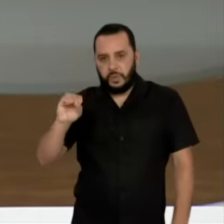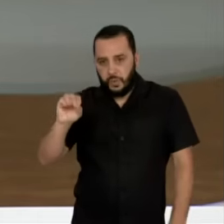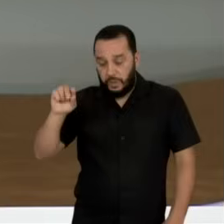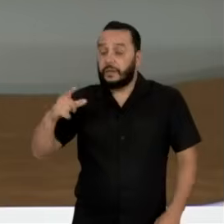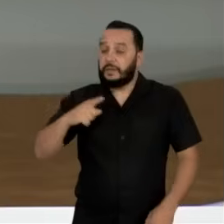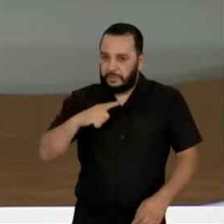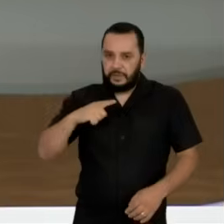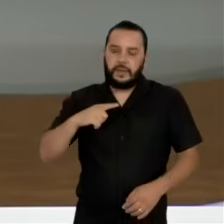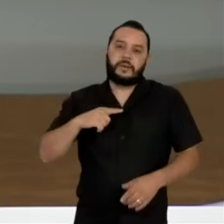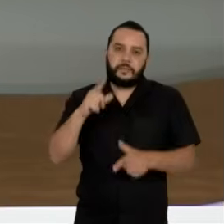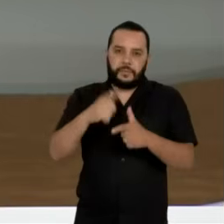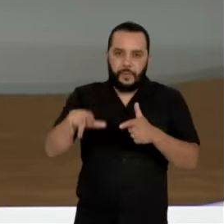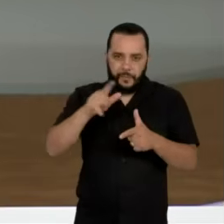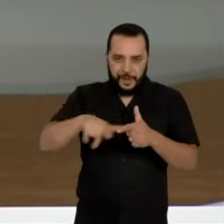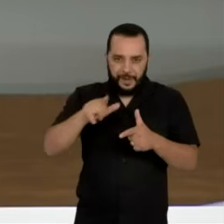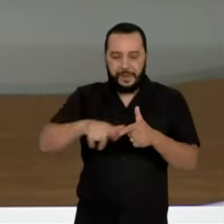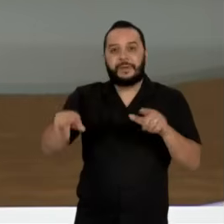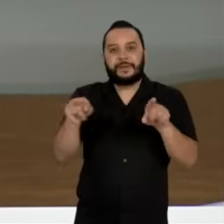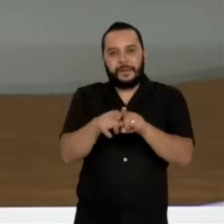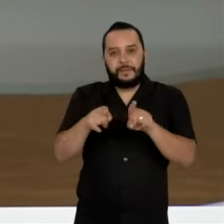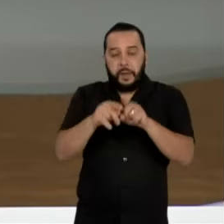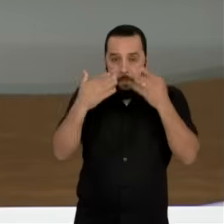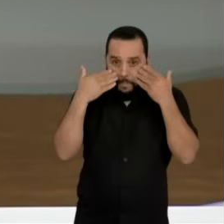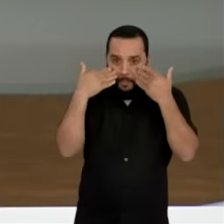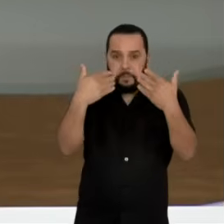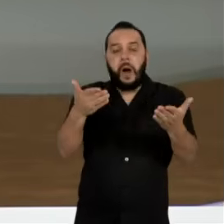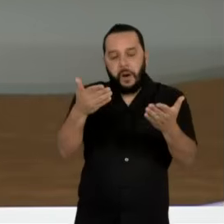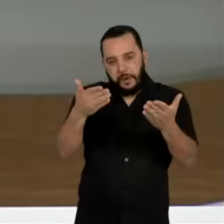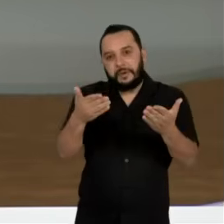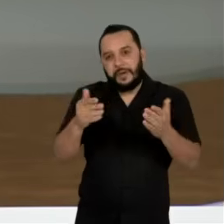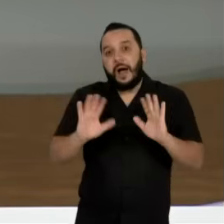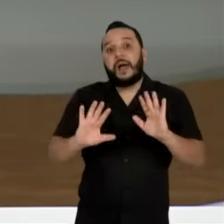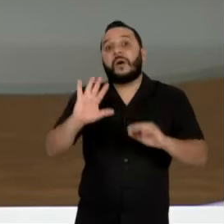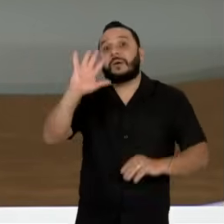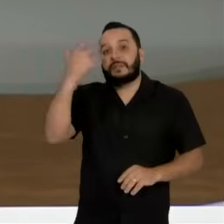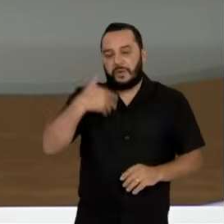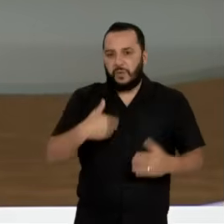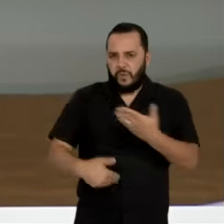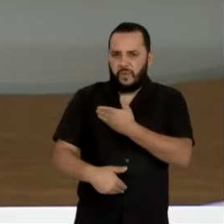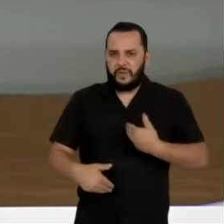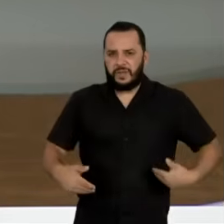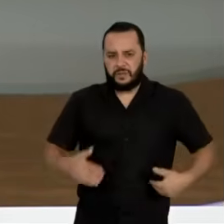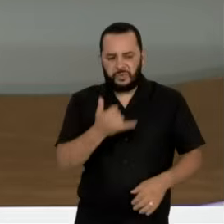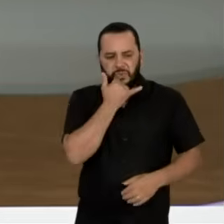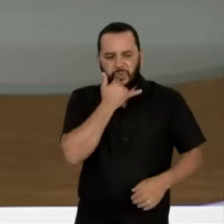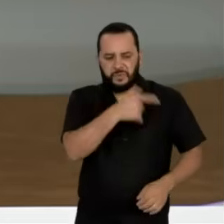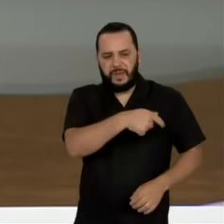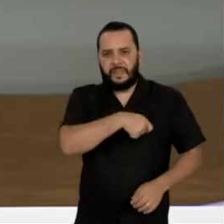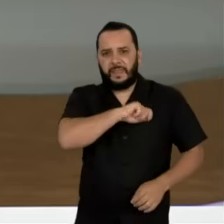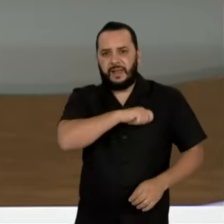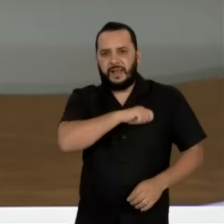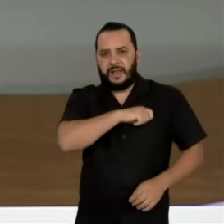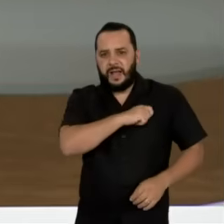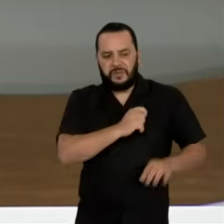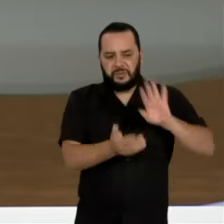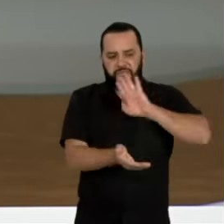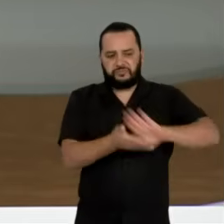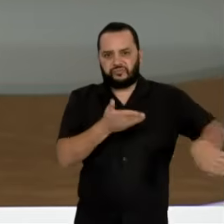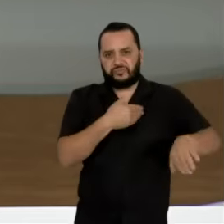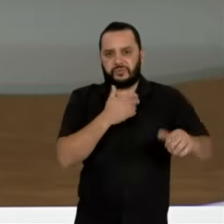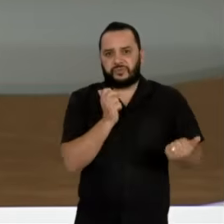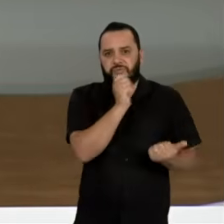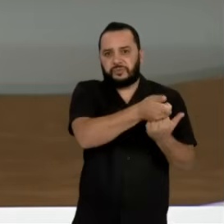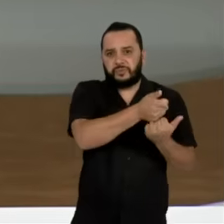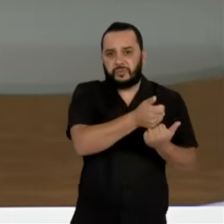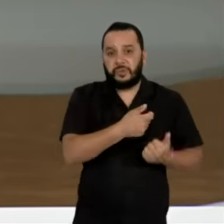buracos na investigação da Polícia Civil fizeram o governador Helder Barbalho trocar o delegado do inquérito. Hoje,